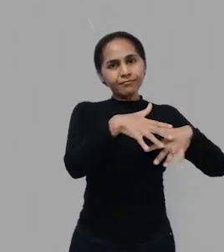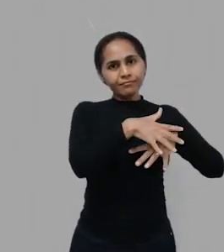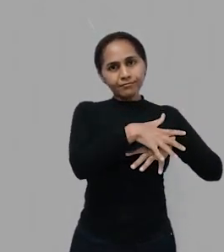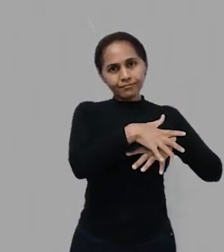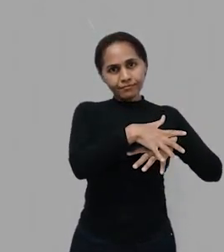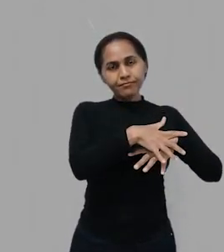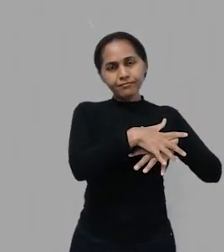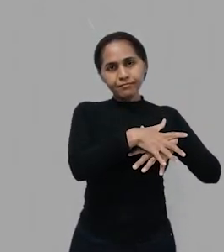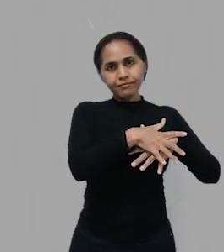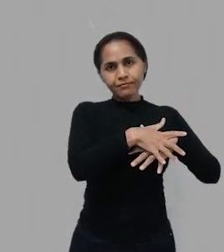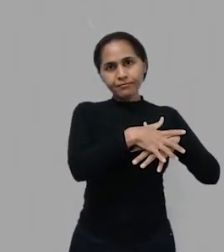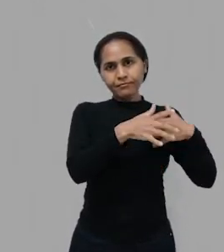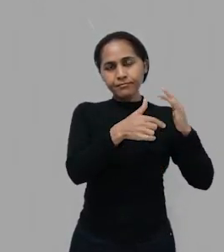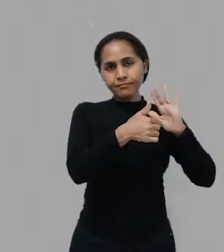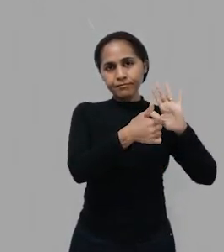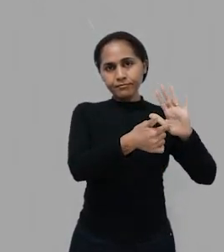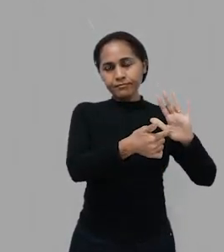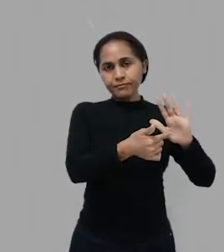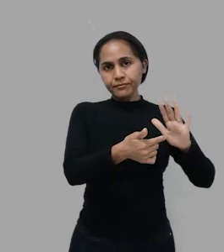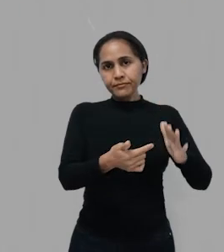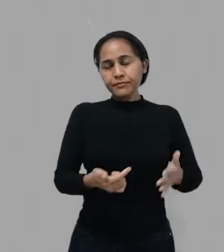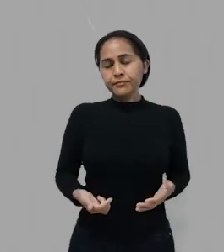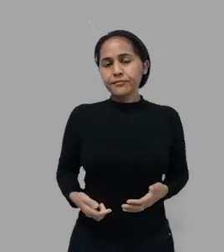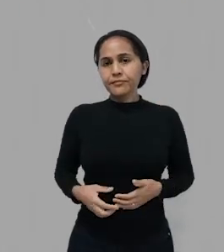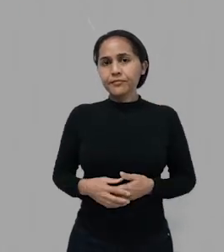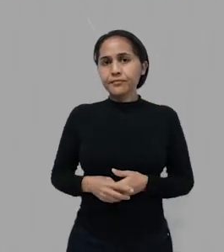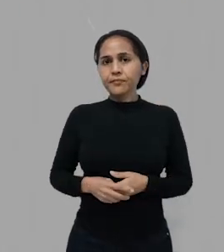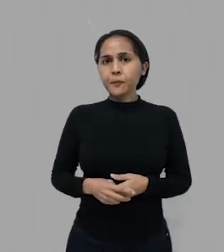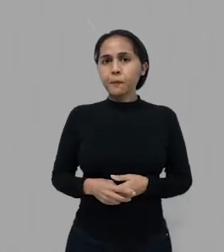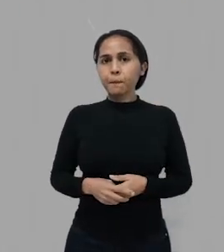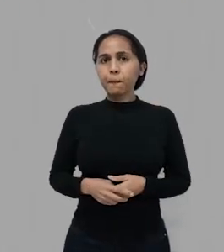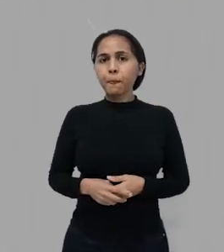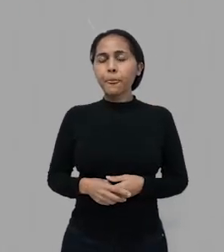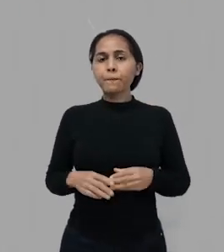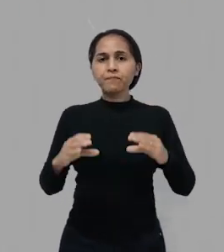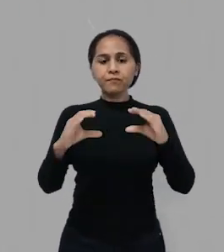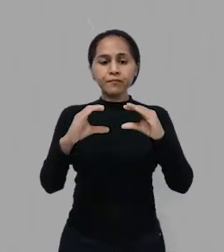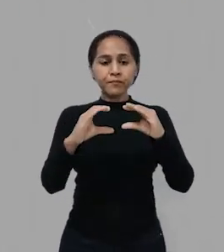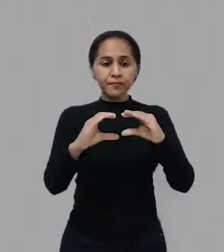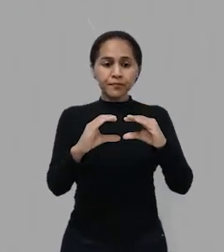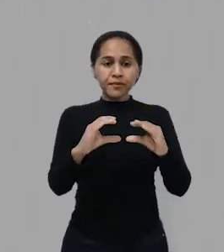da isomeria. Bom, com a fórmula